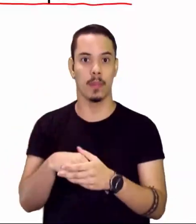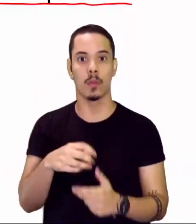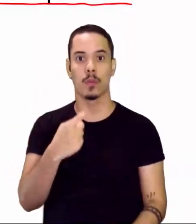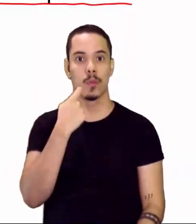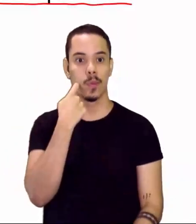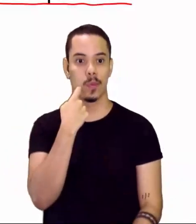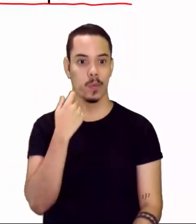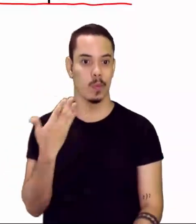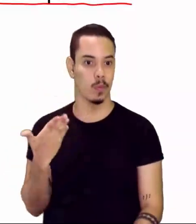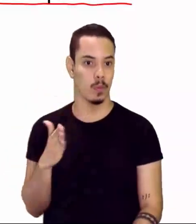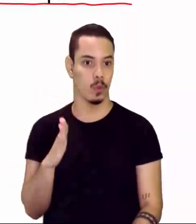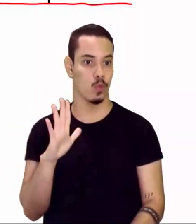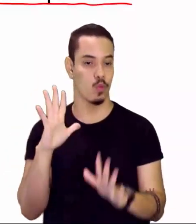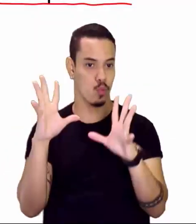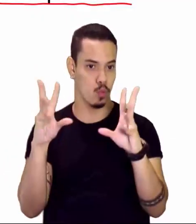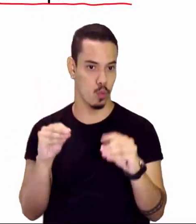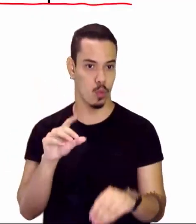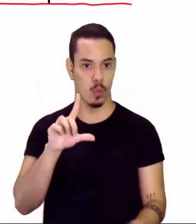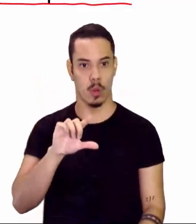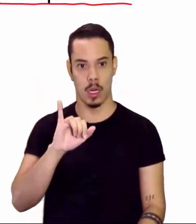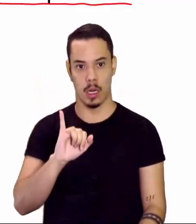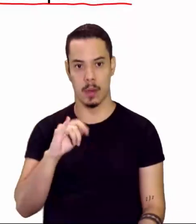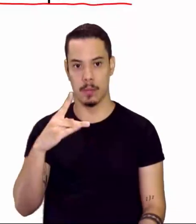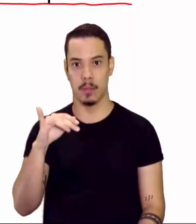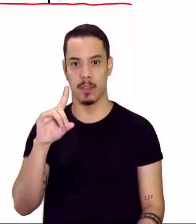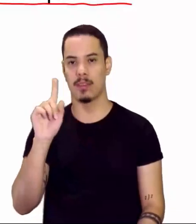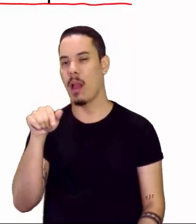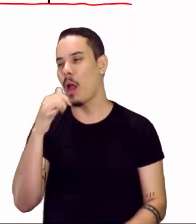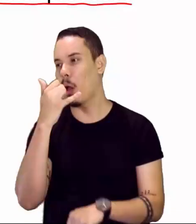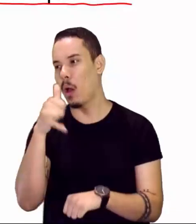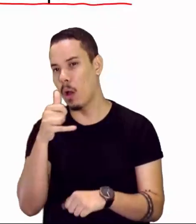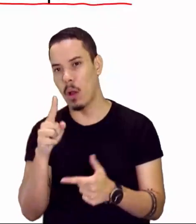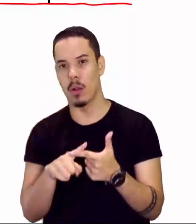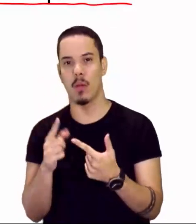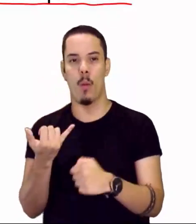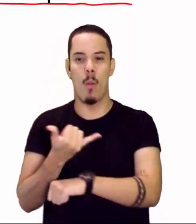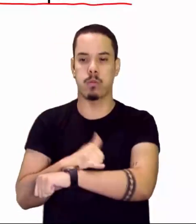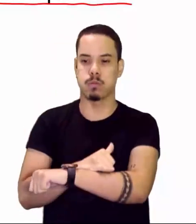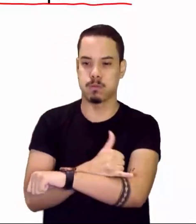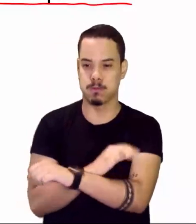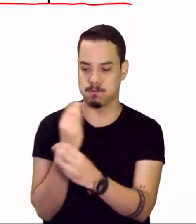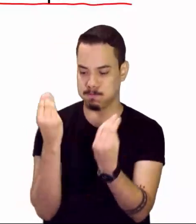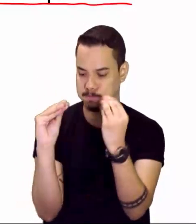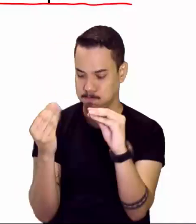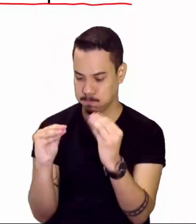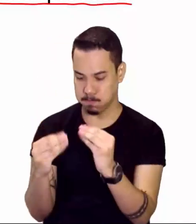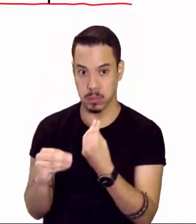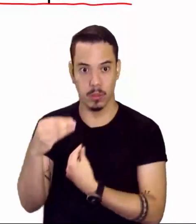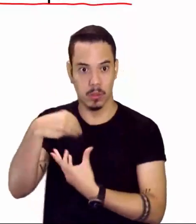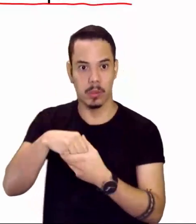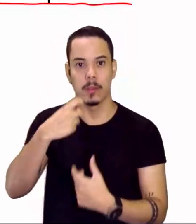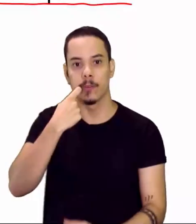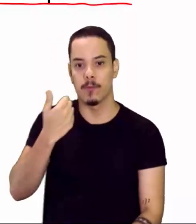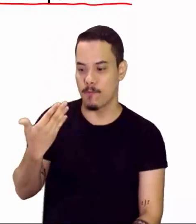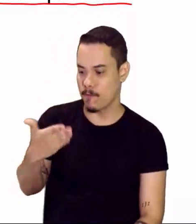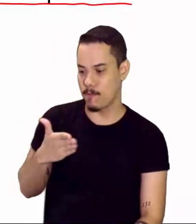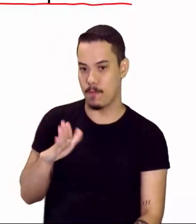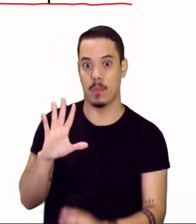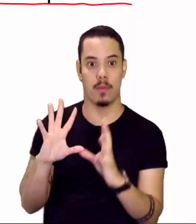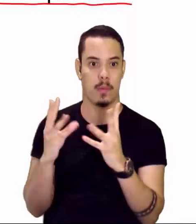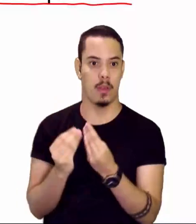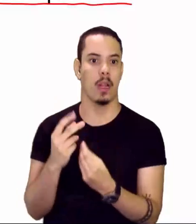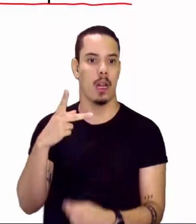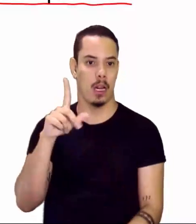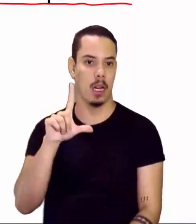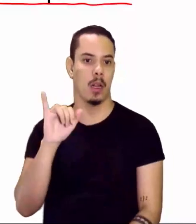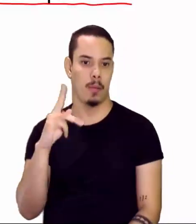bom? Tudo que for relacionado a óleo, gordura, nós trabalhamos com o tipo das macromoléculas chamada